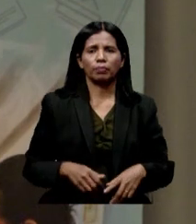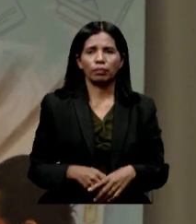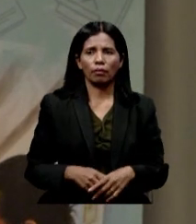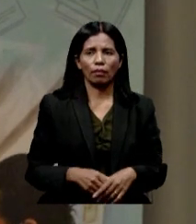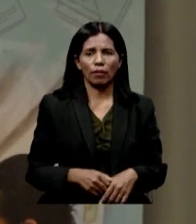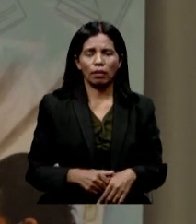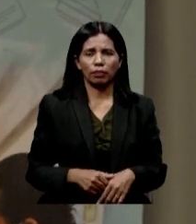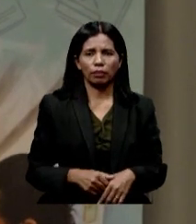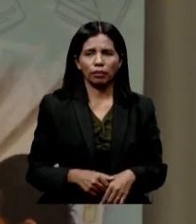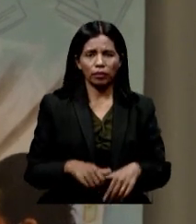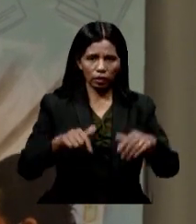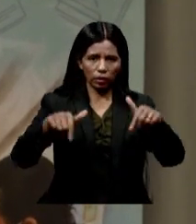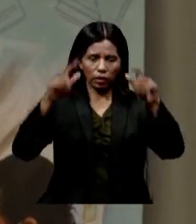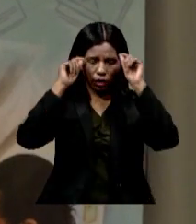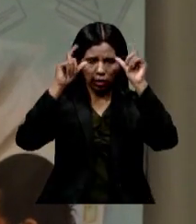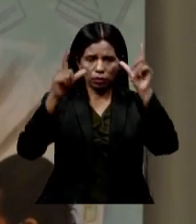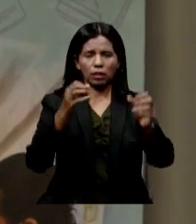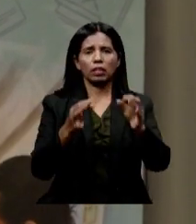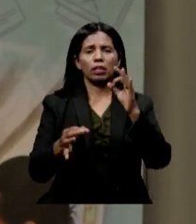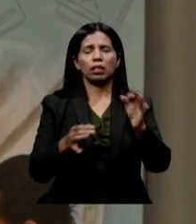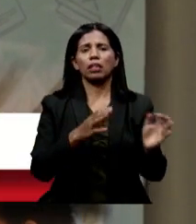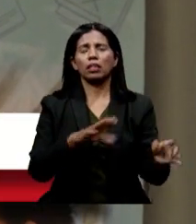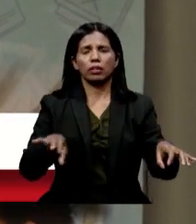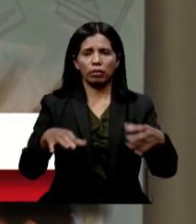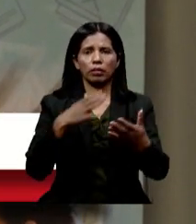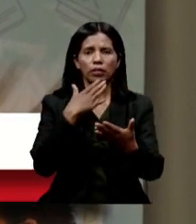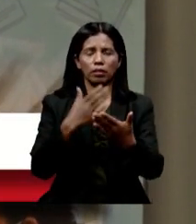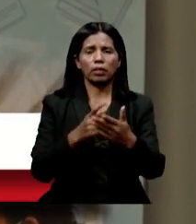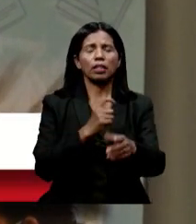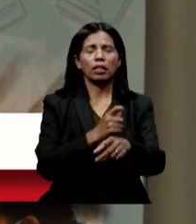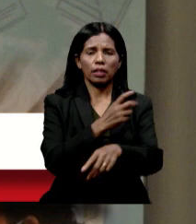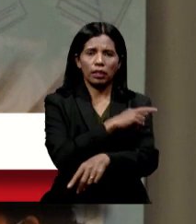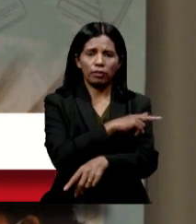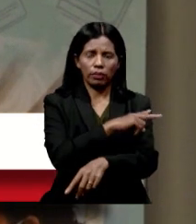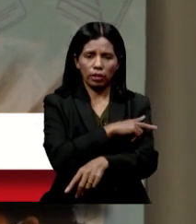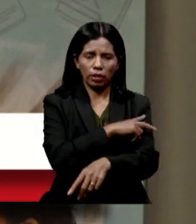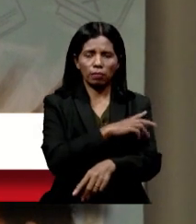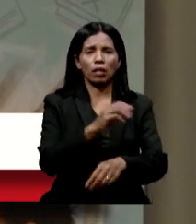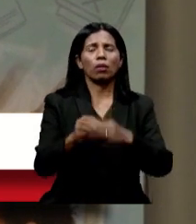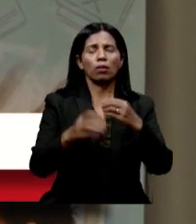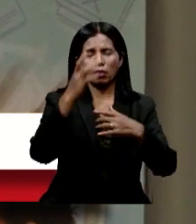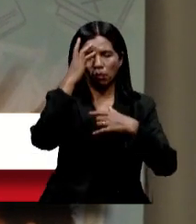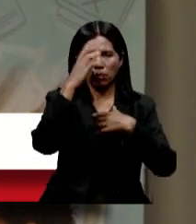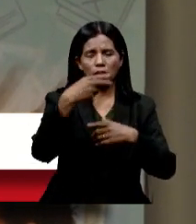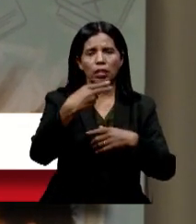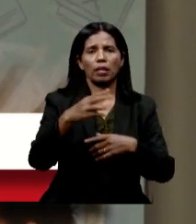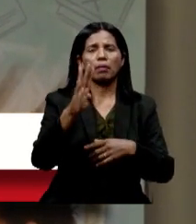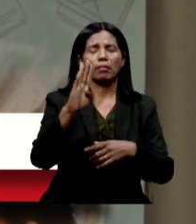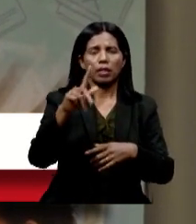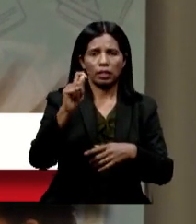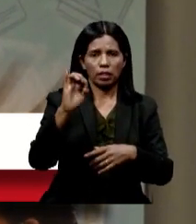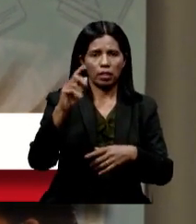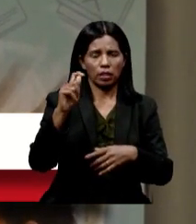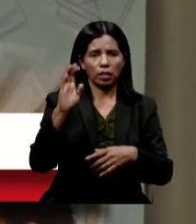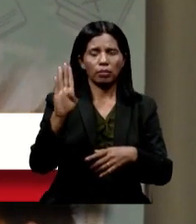in hepatitis. E a Timor-Leste, mas que ia progresso e a teste no vacinação da hepatitis, controla hepatitis B na fatin sai